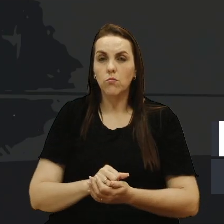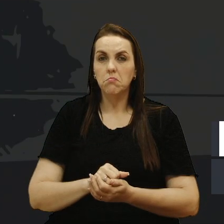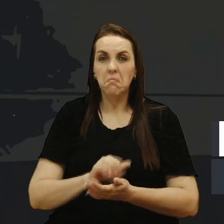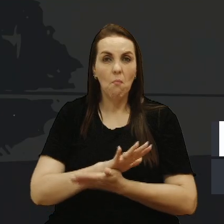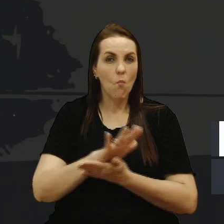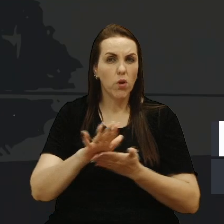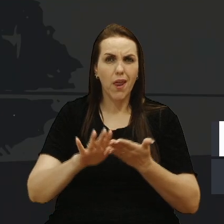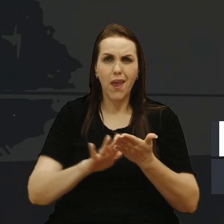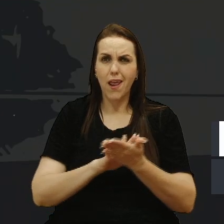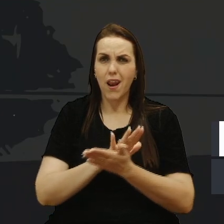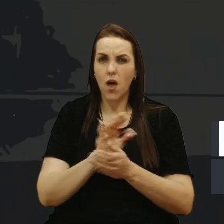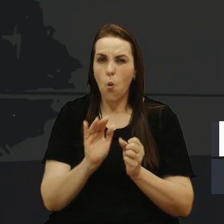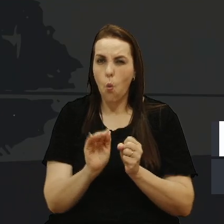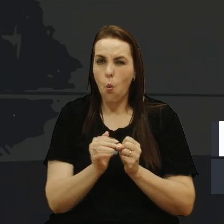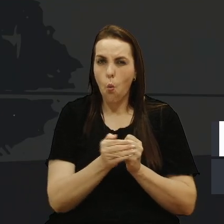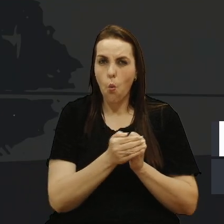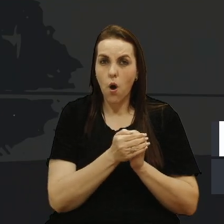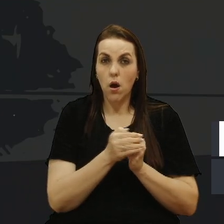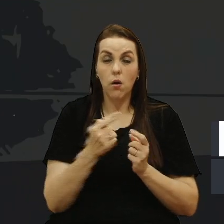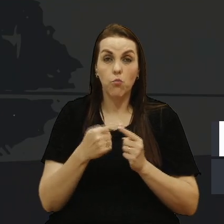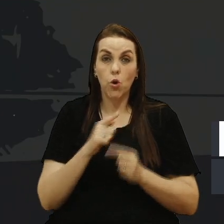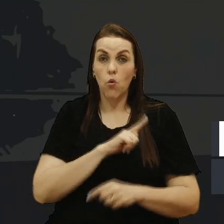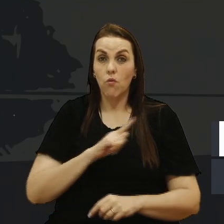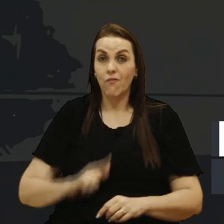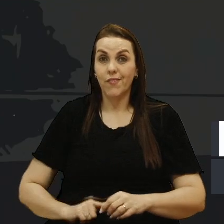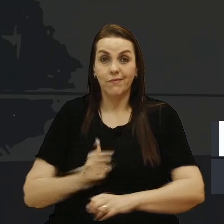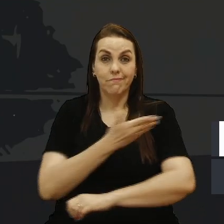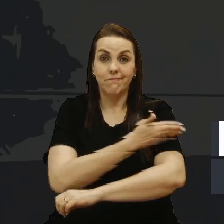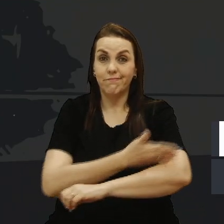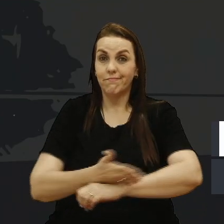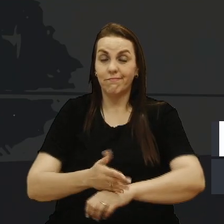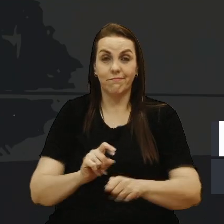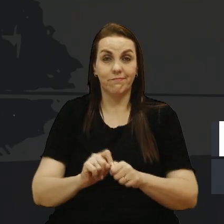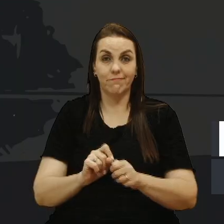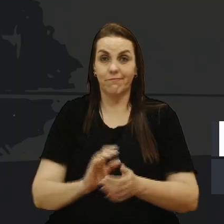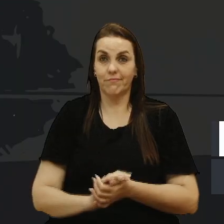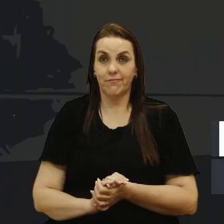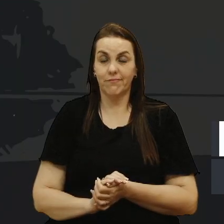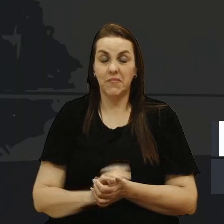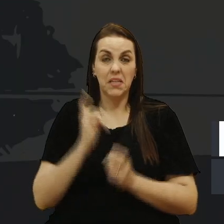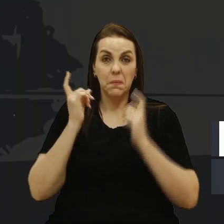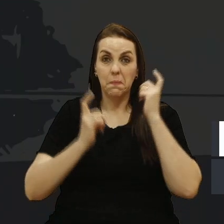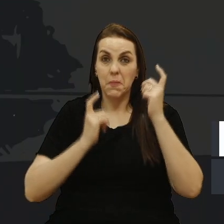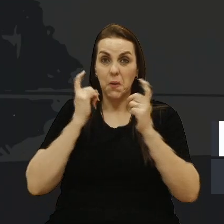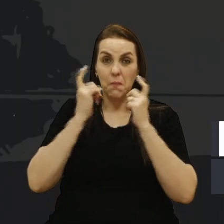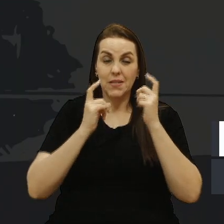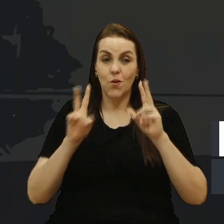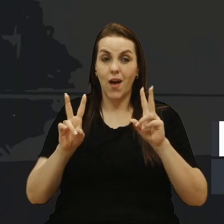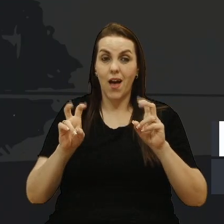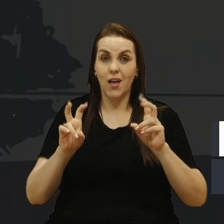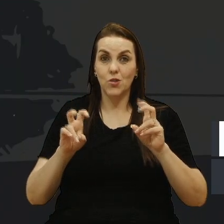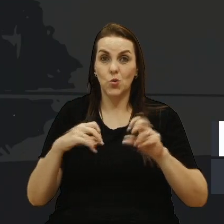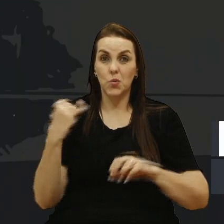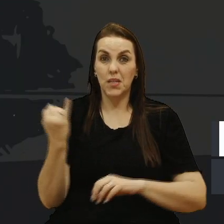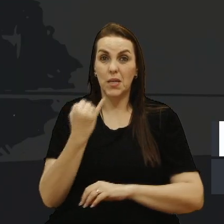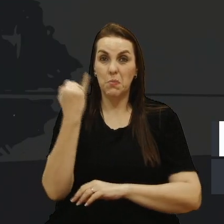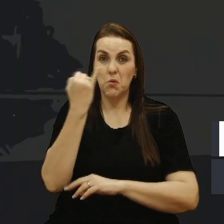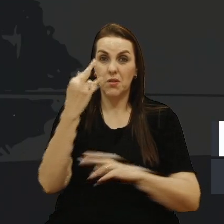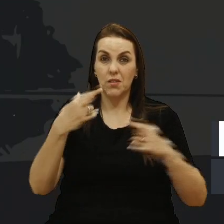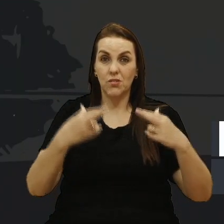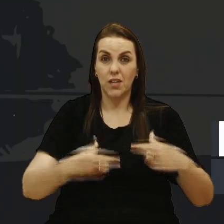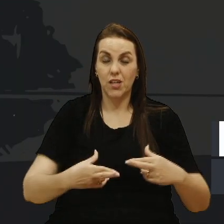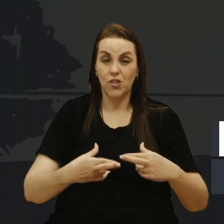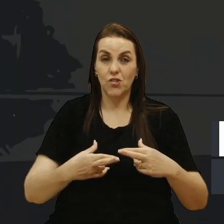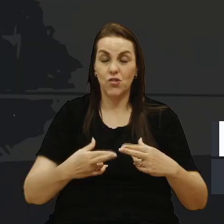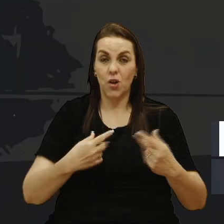Às escuras. Porque esse governo é acostumado a fazer isso. Desde se preocupar com assuntos importantes da região, que é a Rota